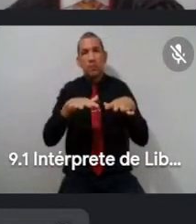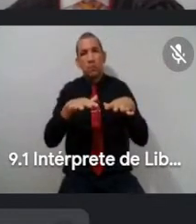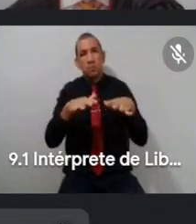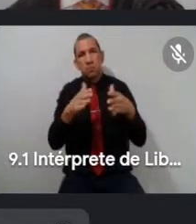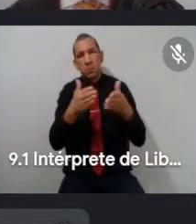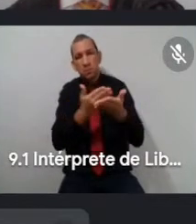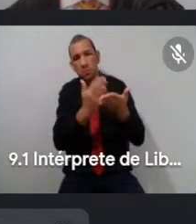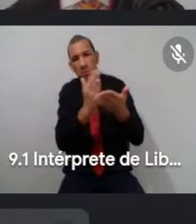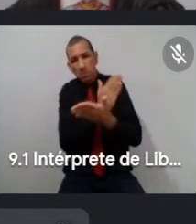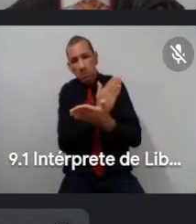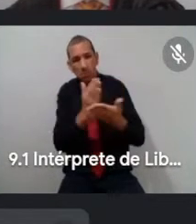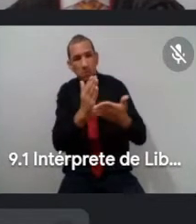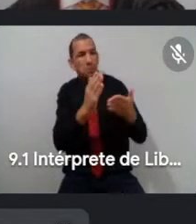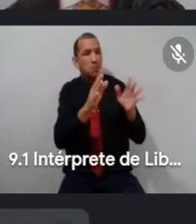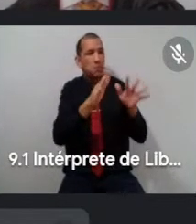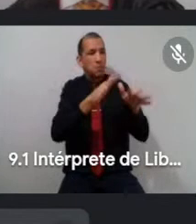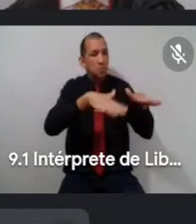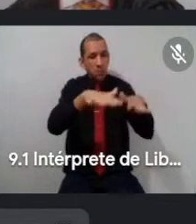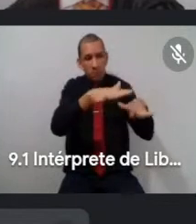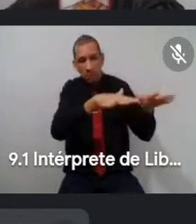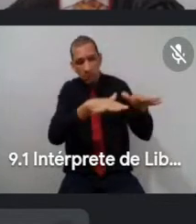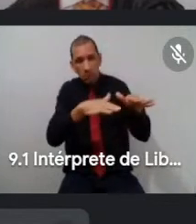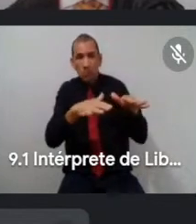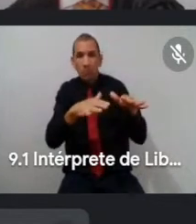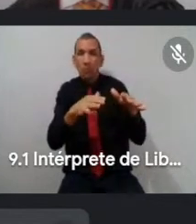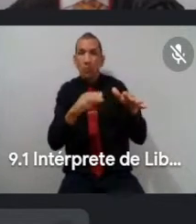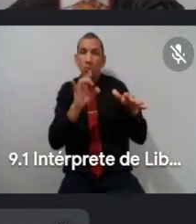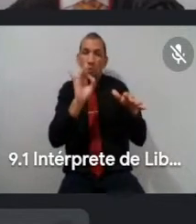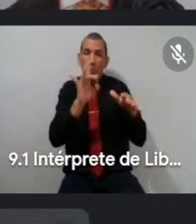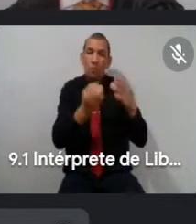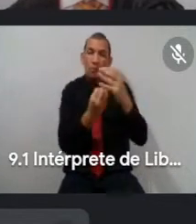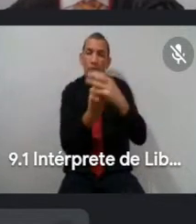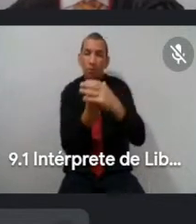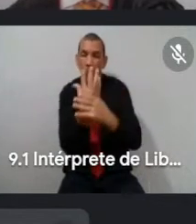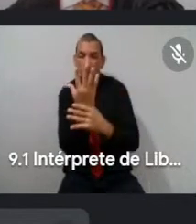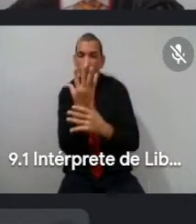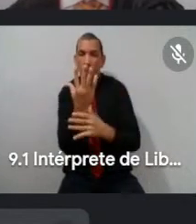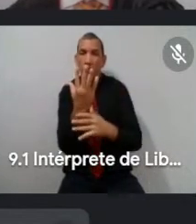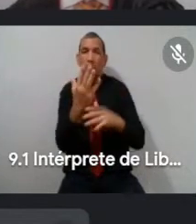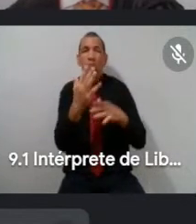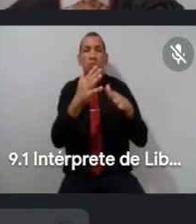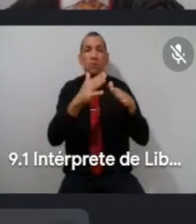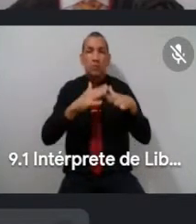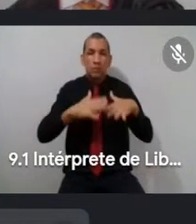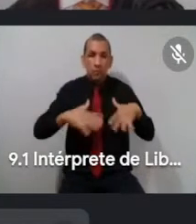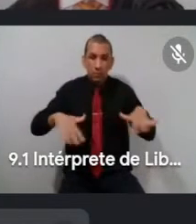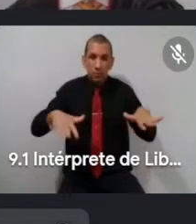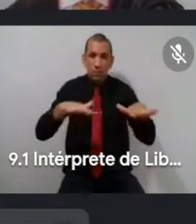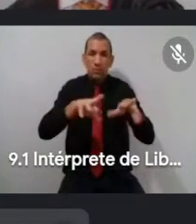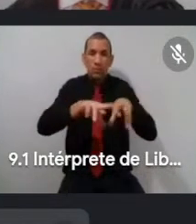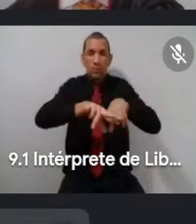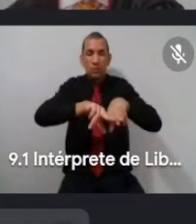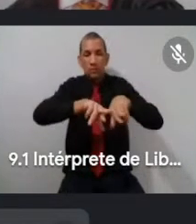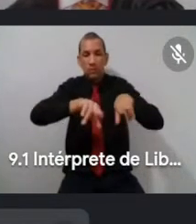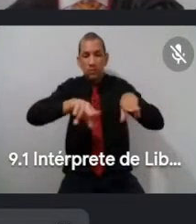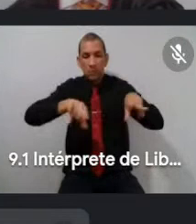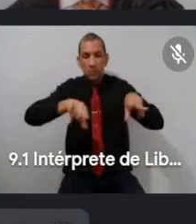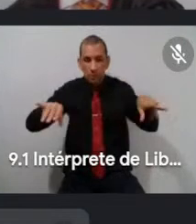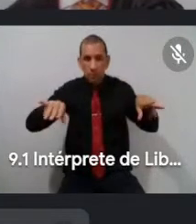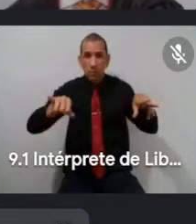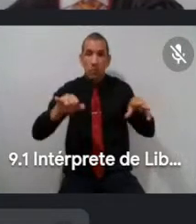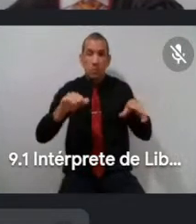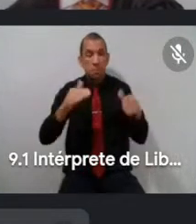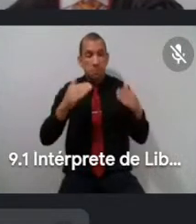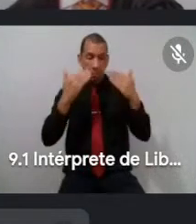eleitores Popular a finalidade tão somente produzir e fabricar é fácil integradores